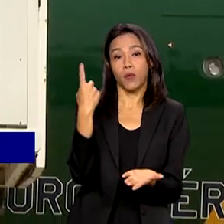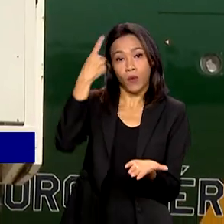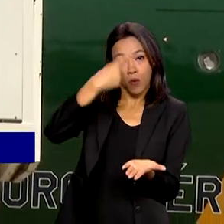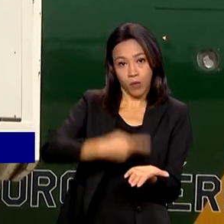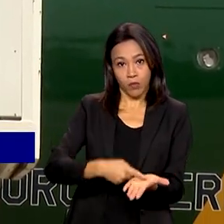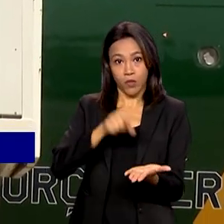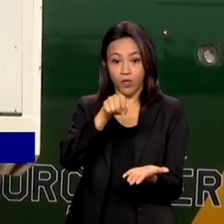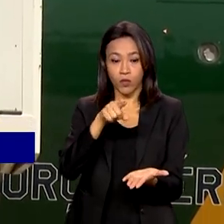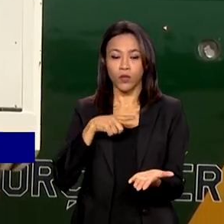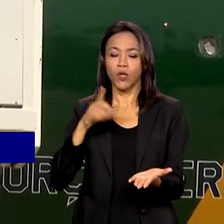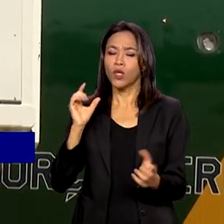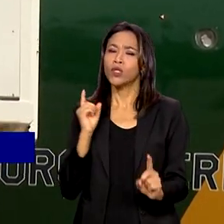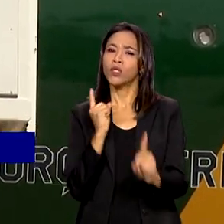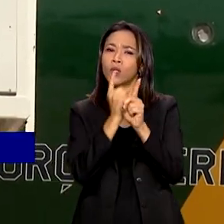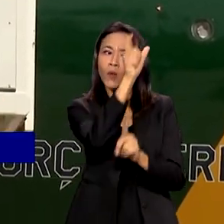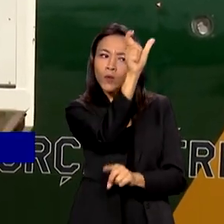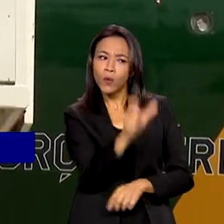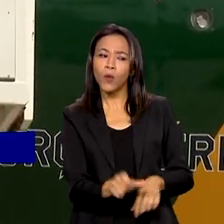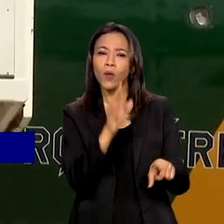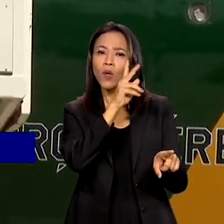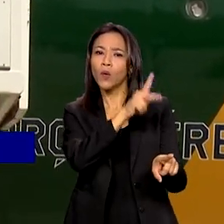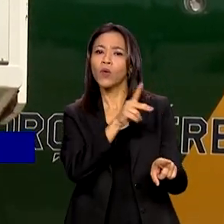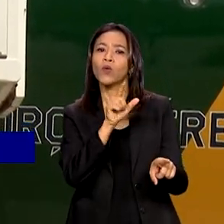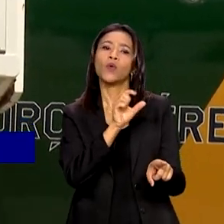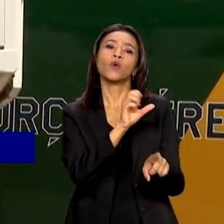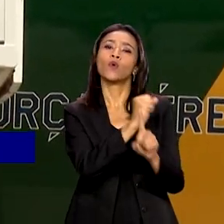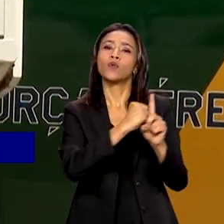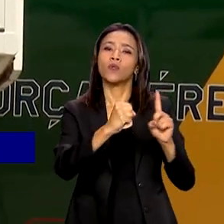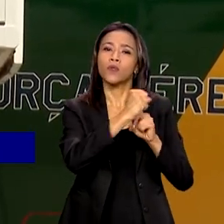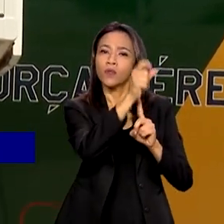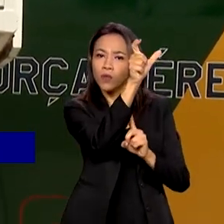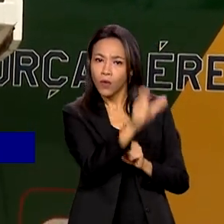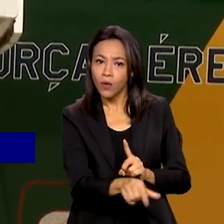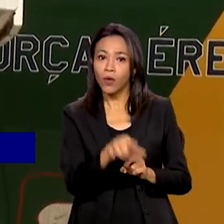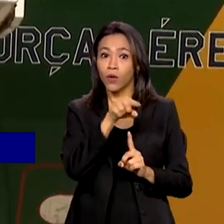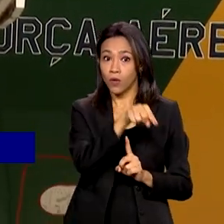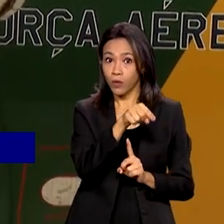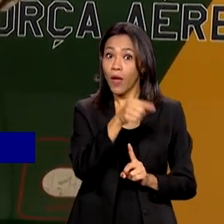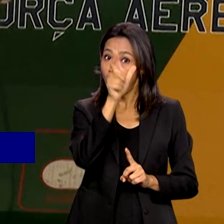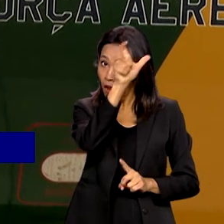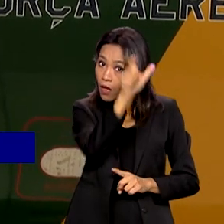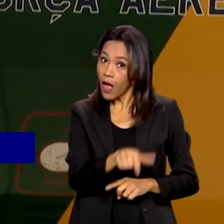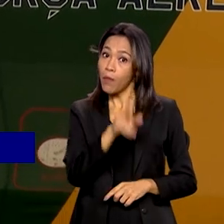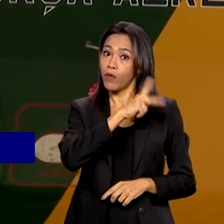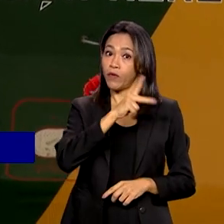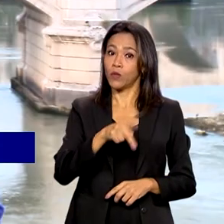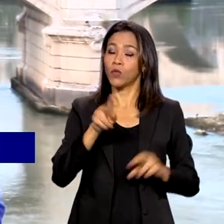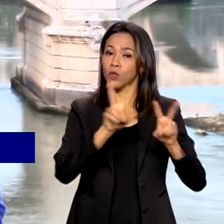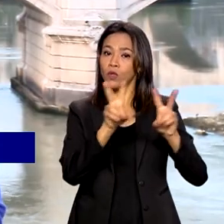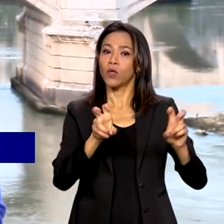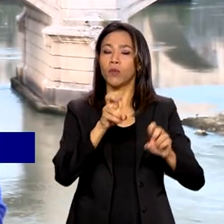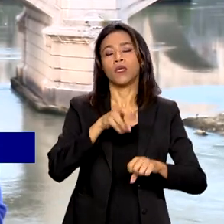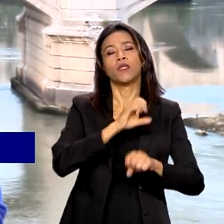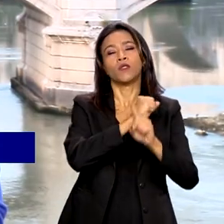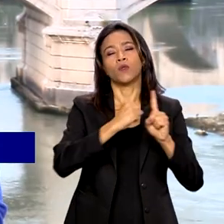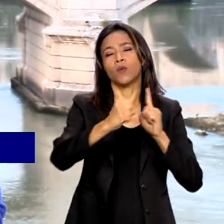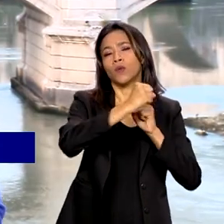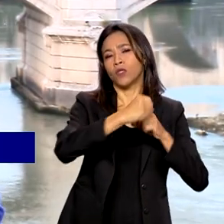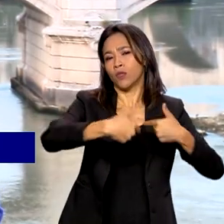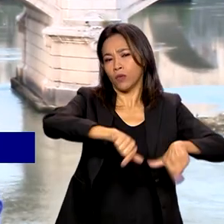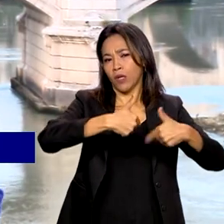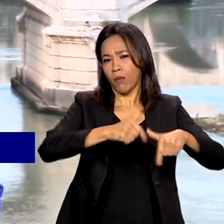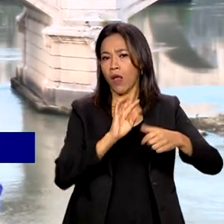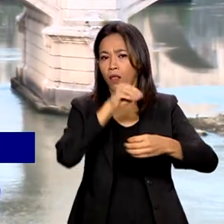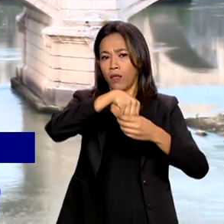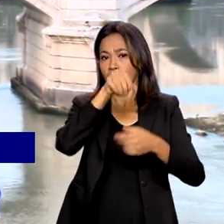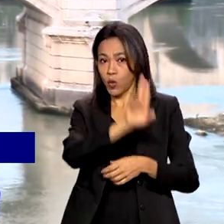se encontrou com o sociólogo italiano Domenico De Masi, professor emérito de Sociologia do Trabalho na